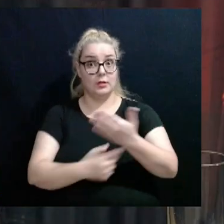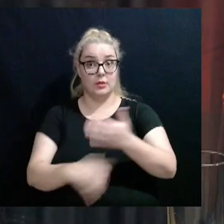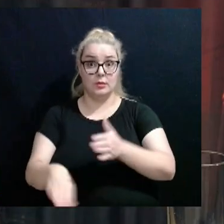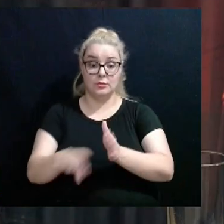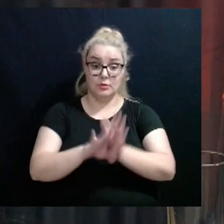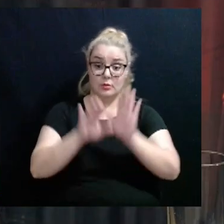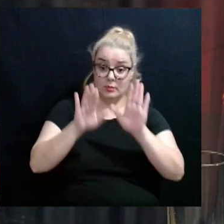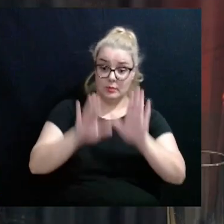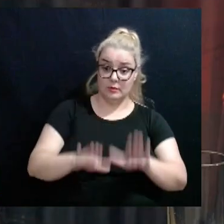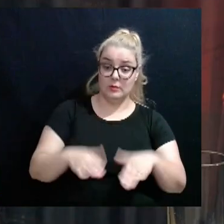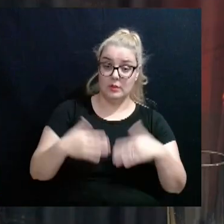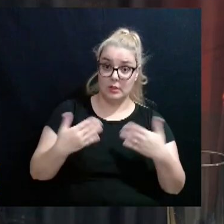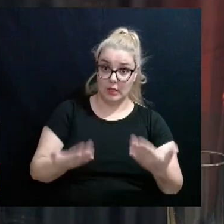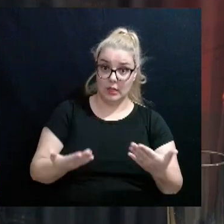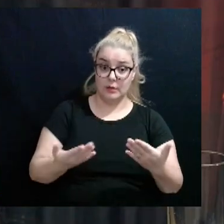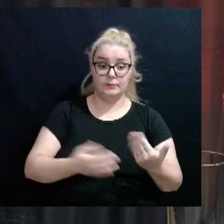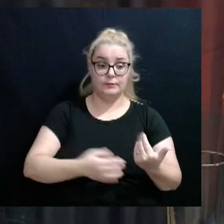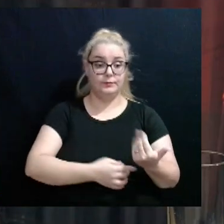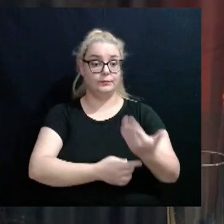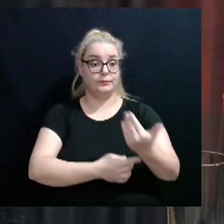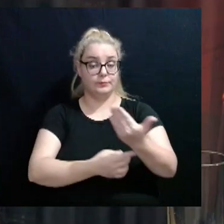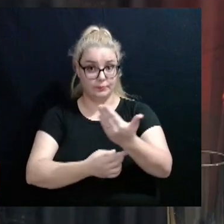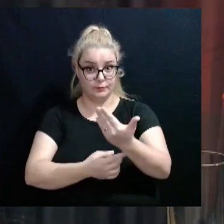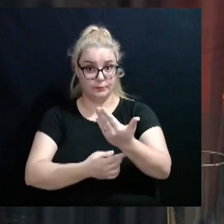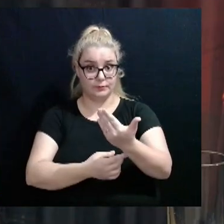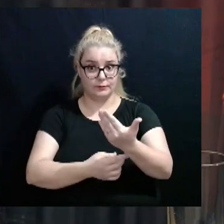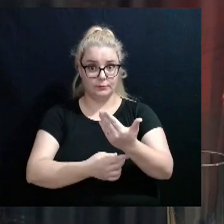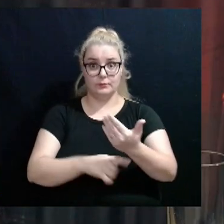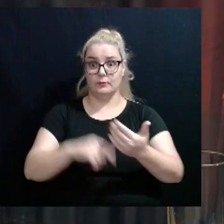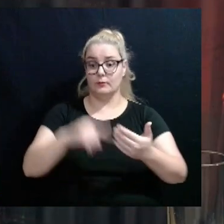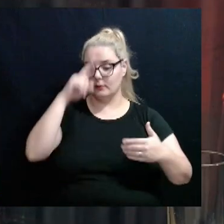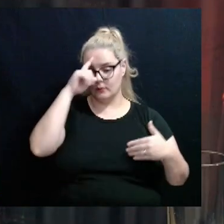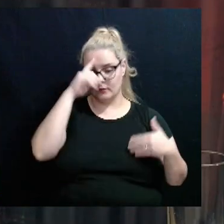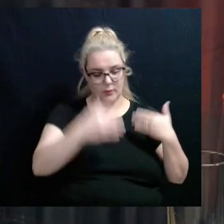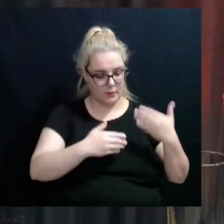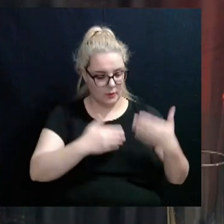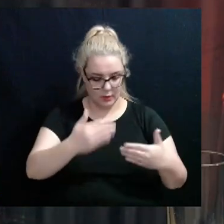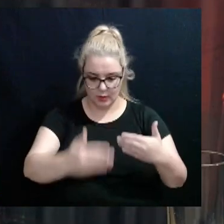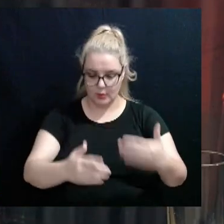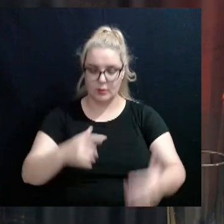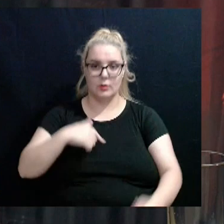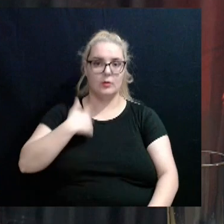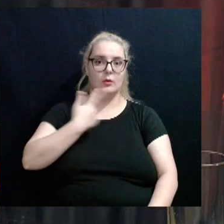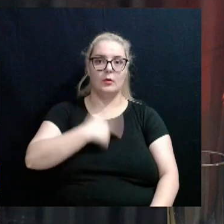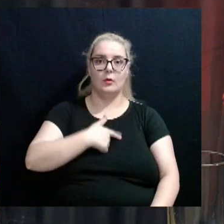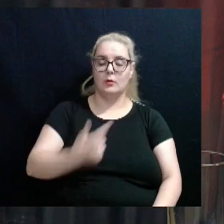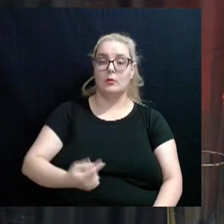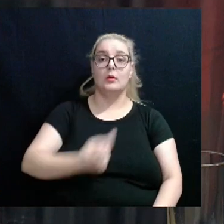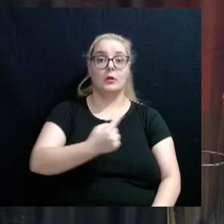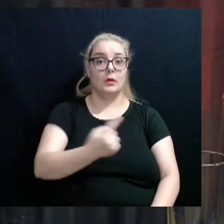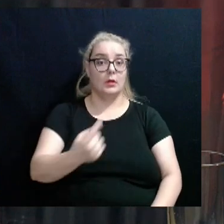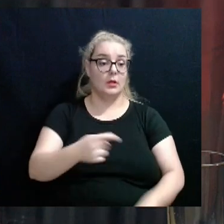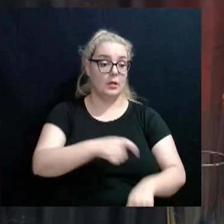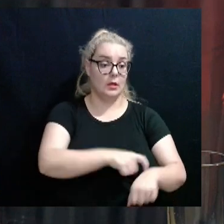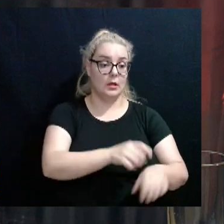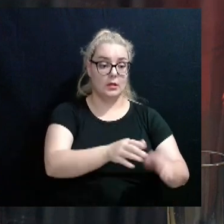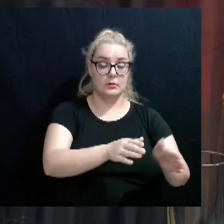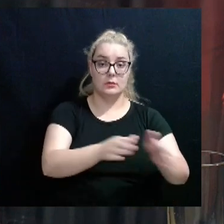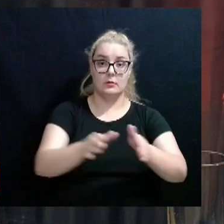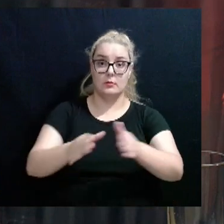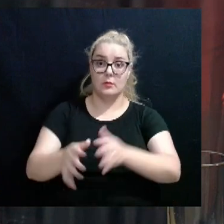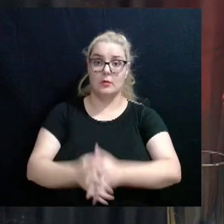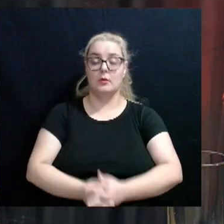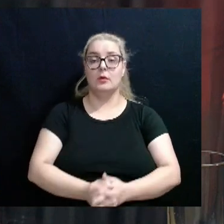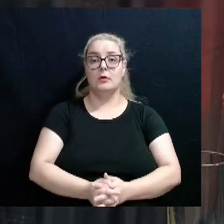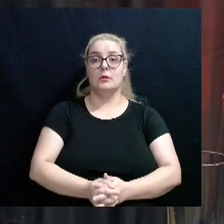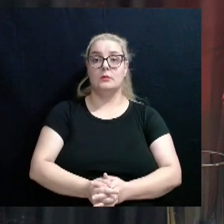a tecnologia se faz presente no nosso dia a dia a cada momento, e isso é